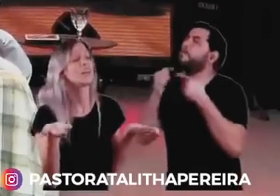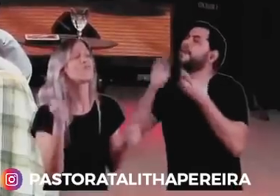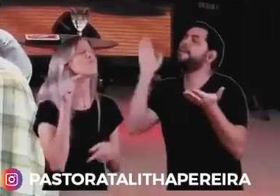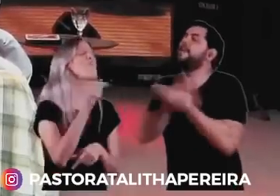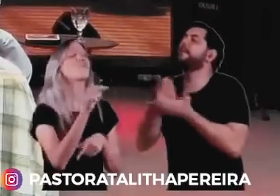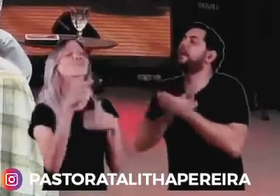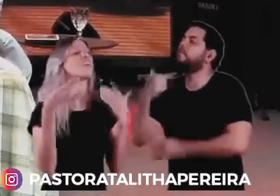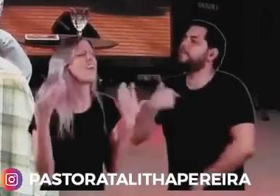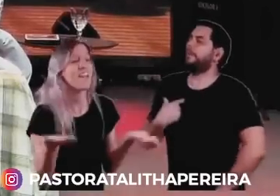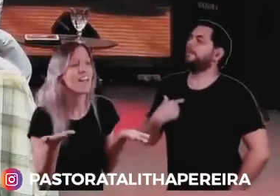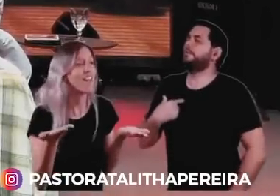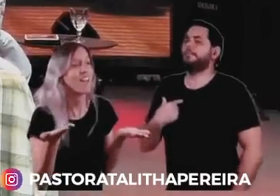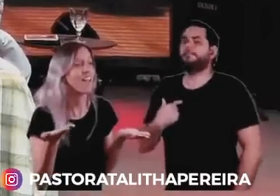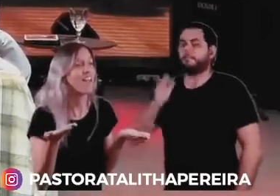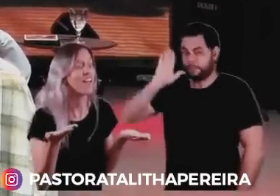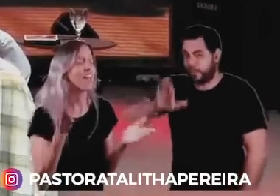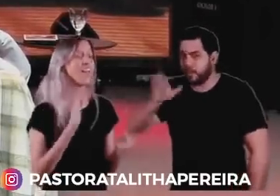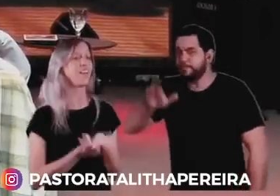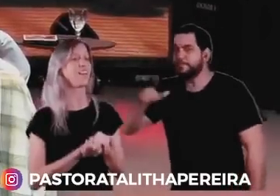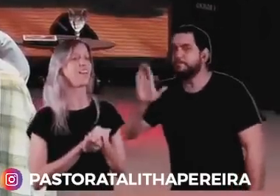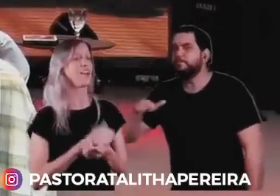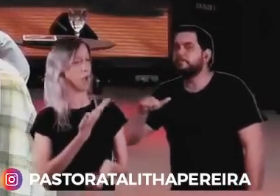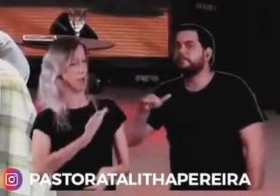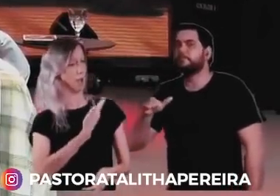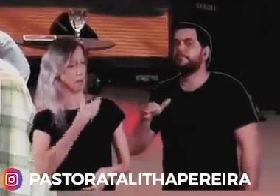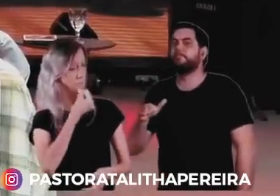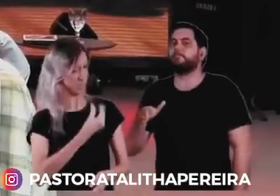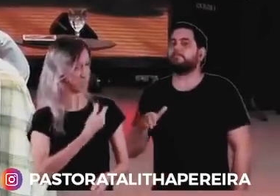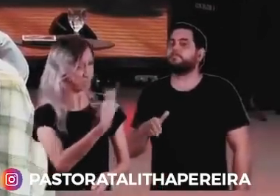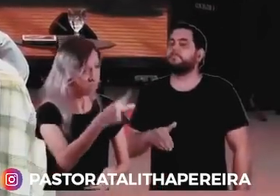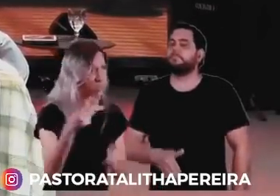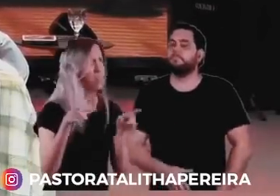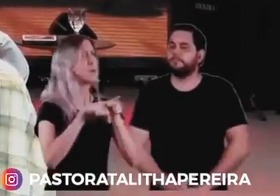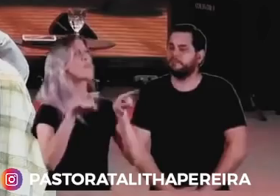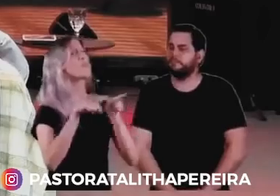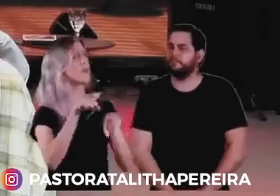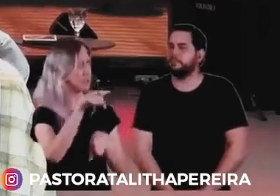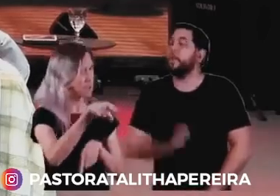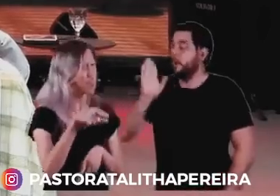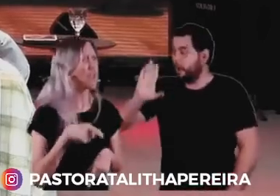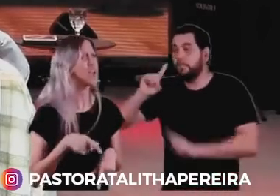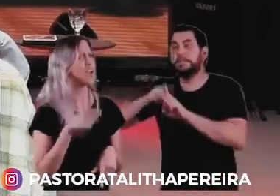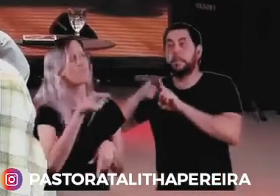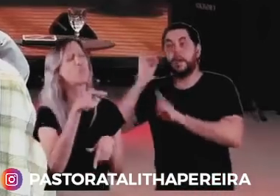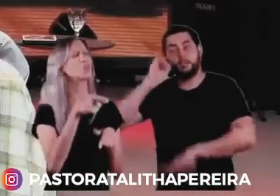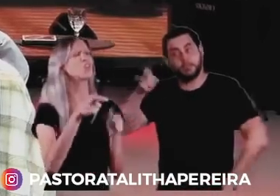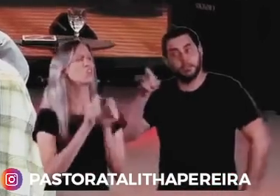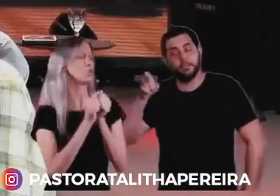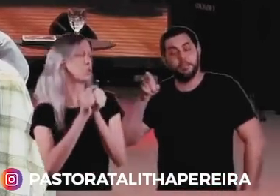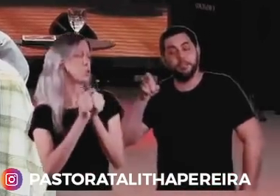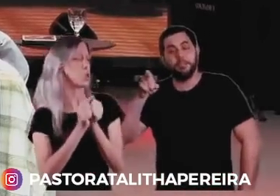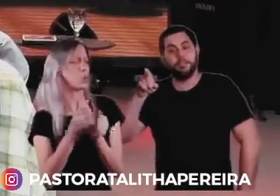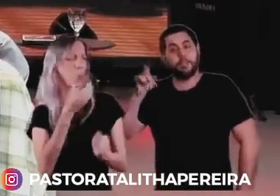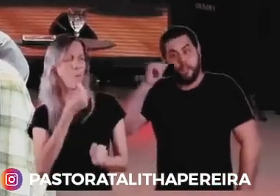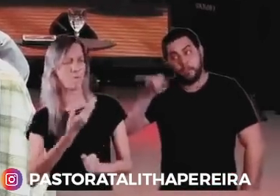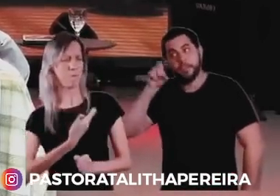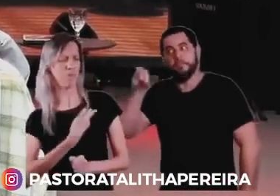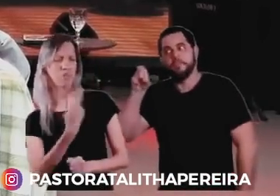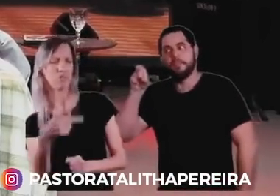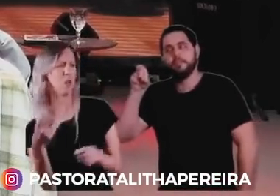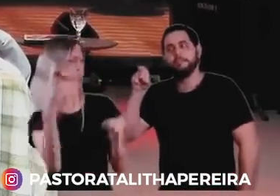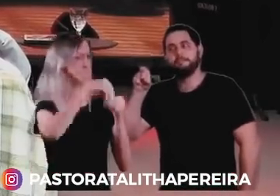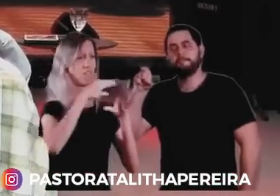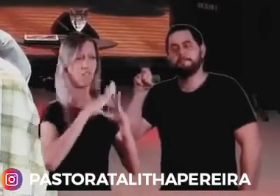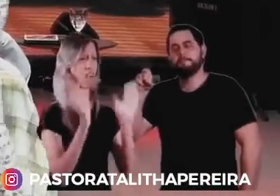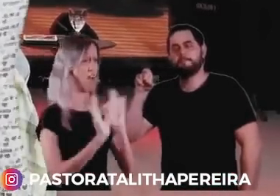você? Comigo. E outra coisa... Com seus amigos. E você que vou dá mais atenção aos seus amigos do que dentro eu de casa. Mais. E